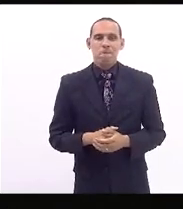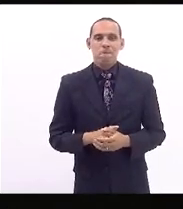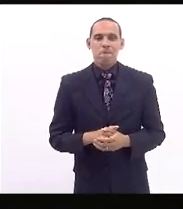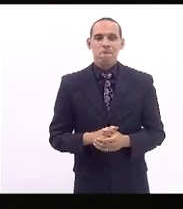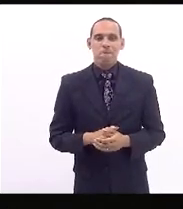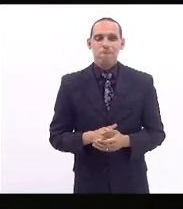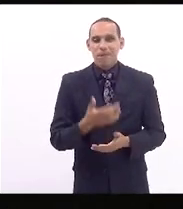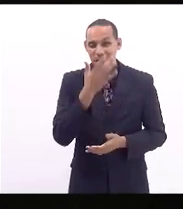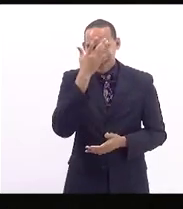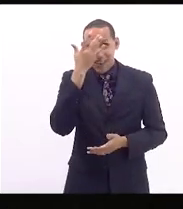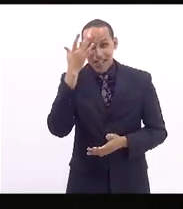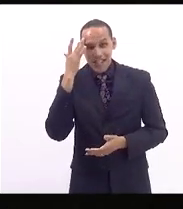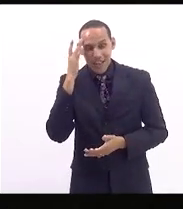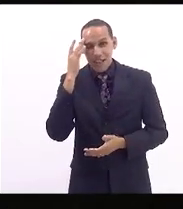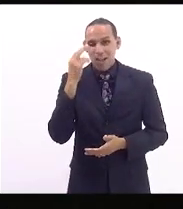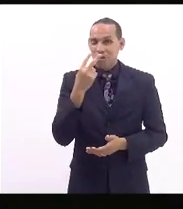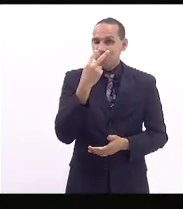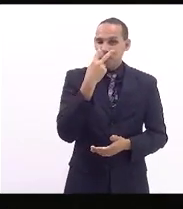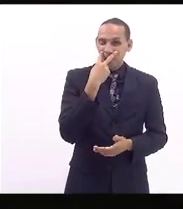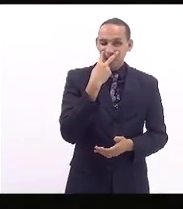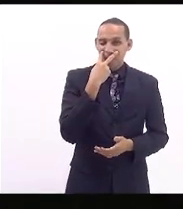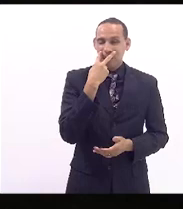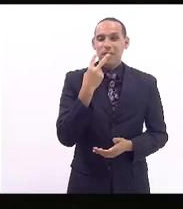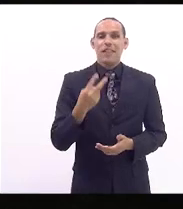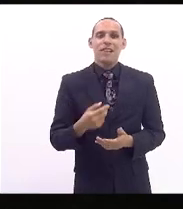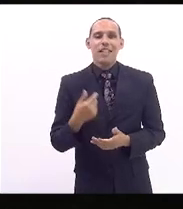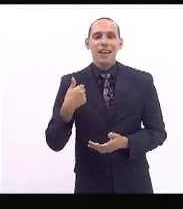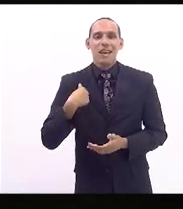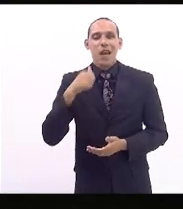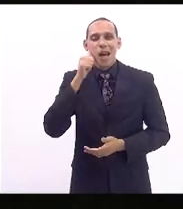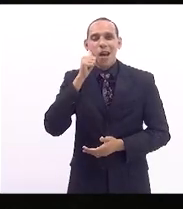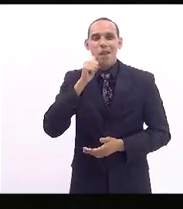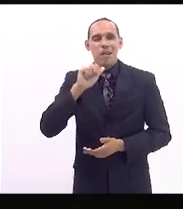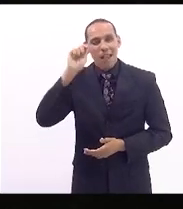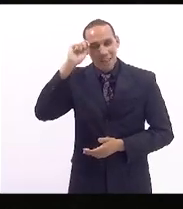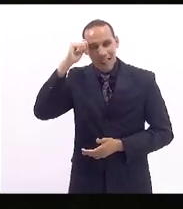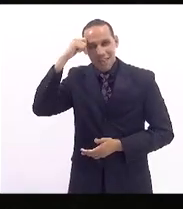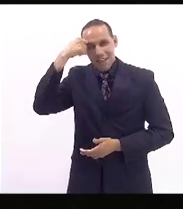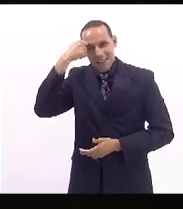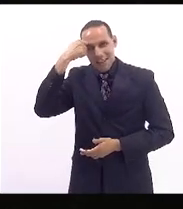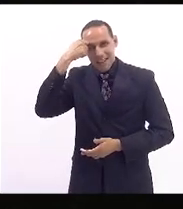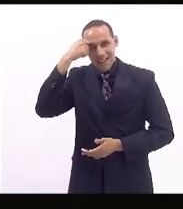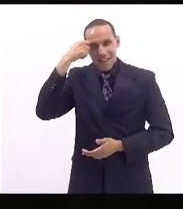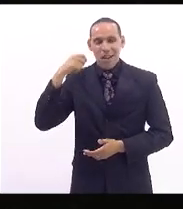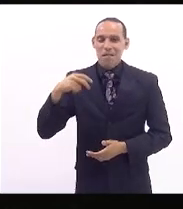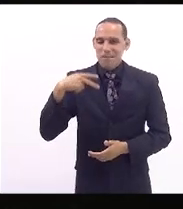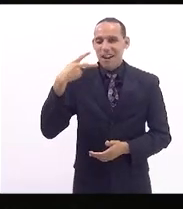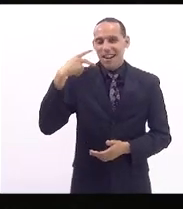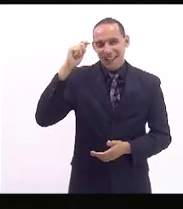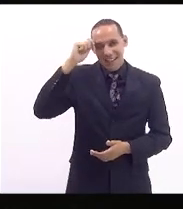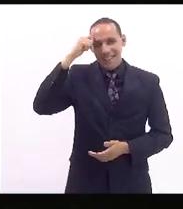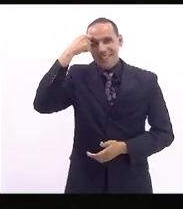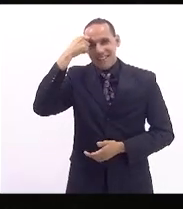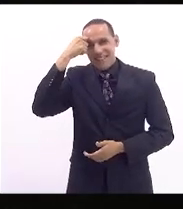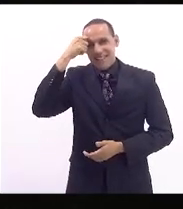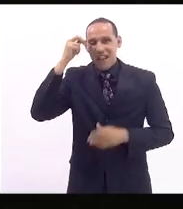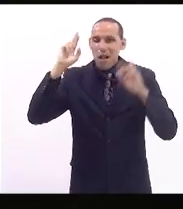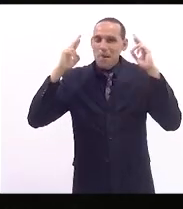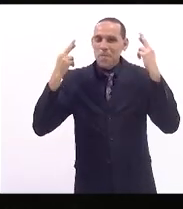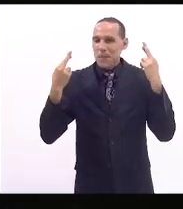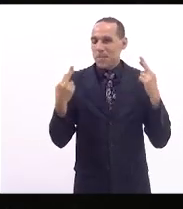pessoa com deficiência visual Eu sou uma mulher negra uma parlamentar negra de